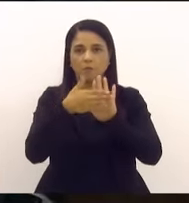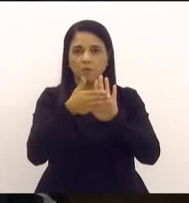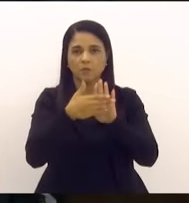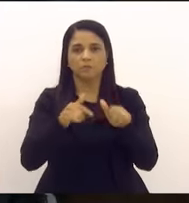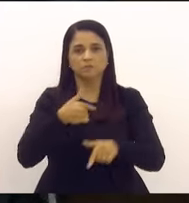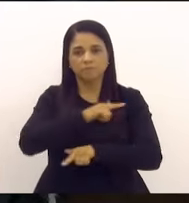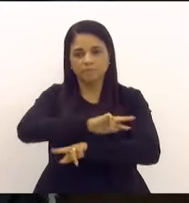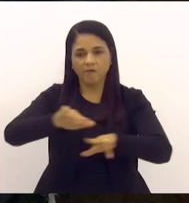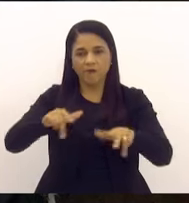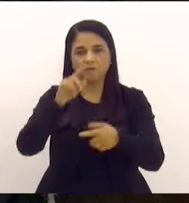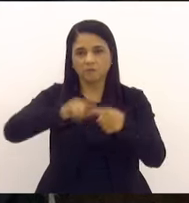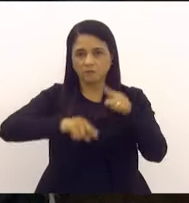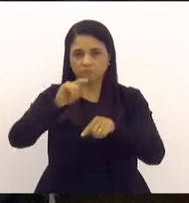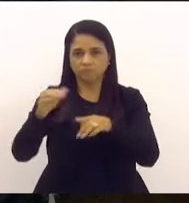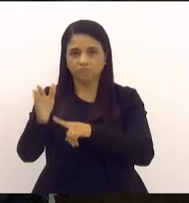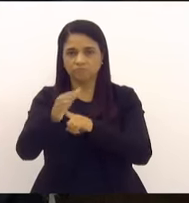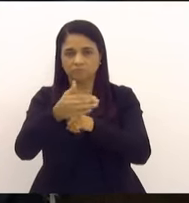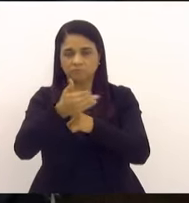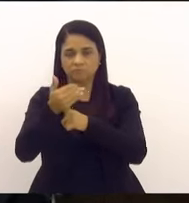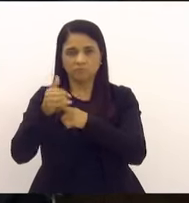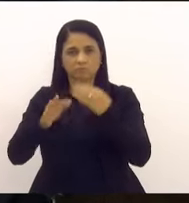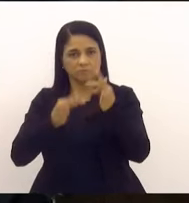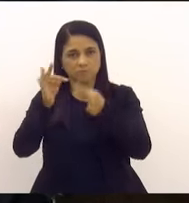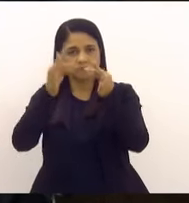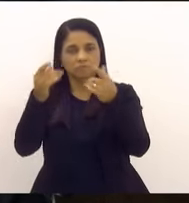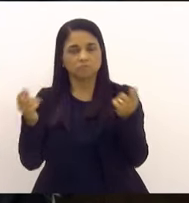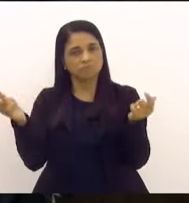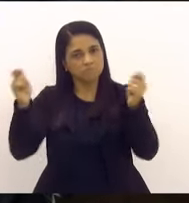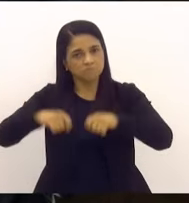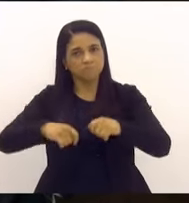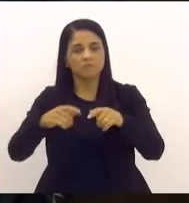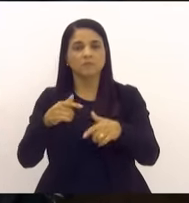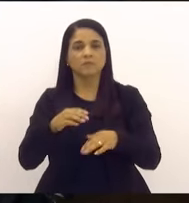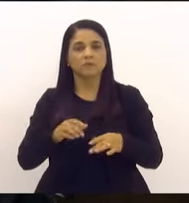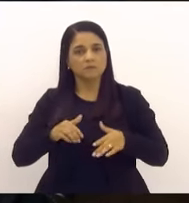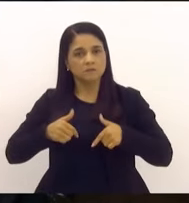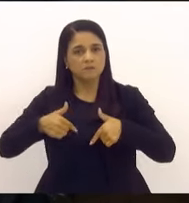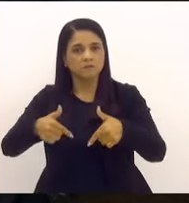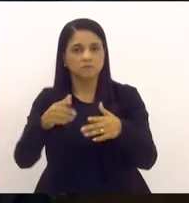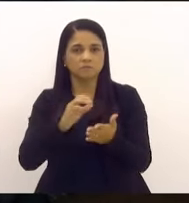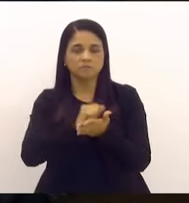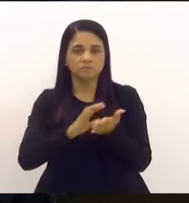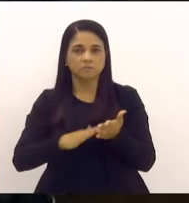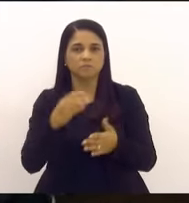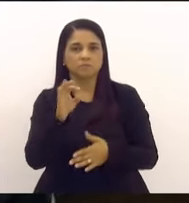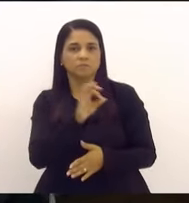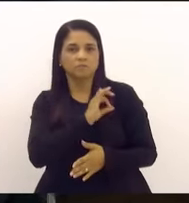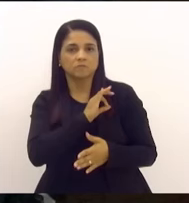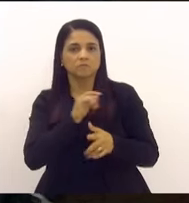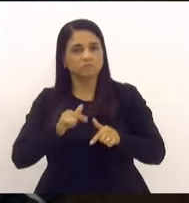de novas tecnologias de modo a estimular e aperfeiçoar as atividades policiais, executar e fazer executar as atividades de